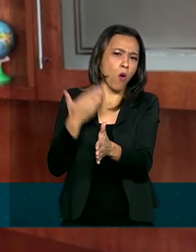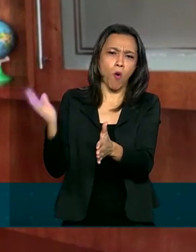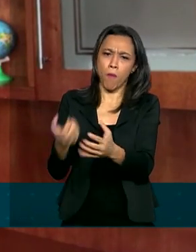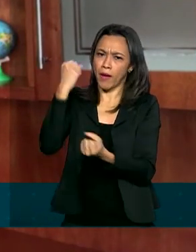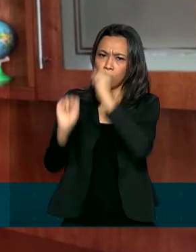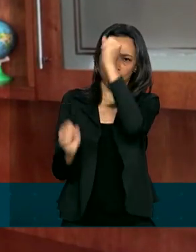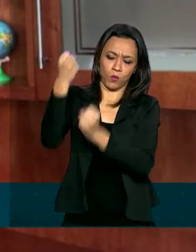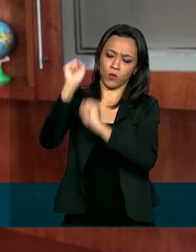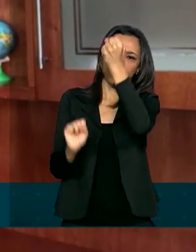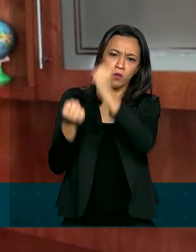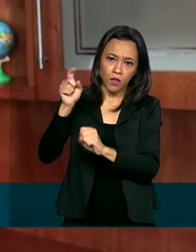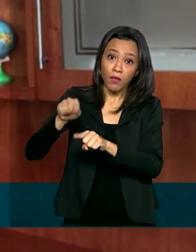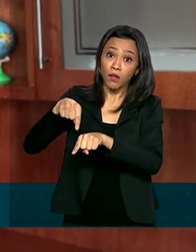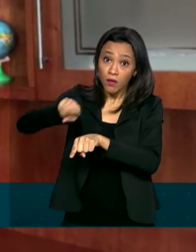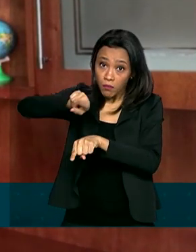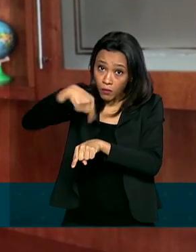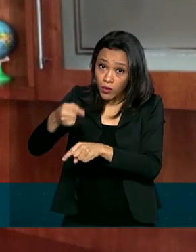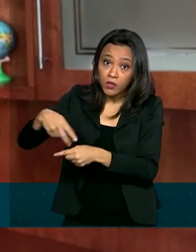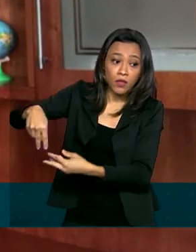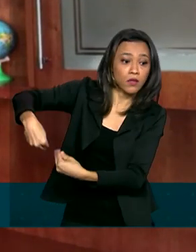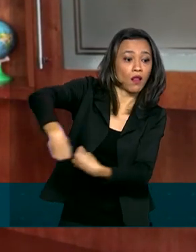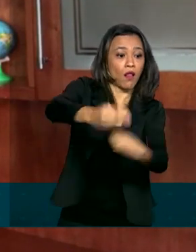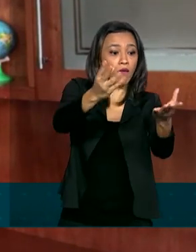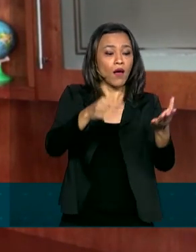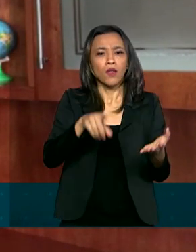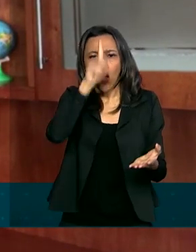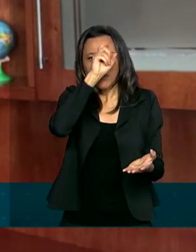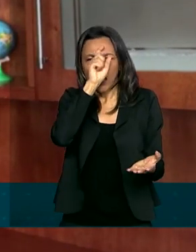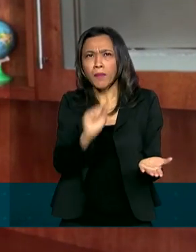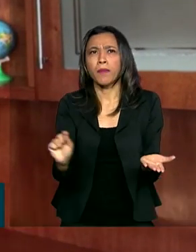escala para serem usados em hospitais de todo o país.